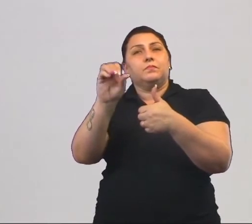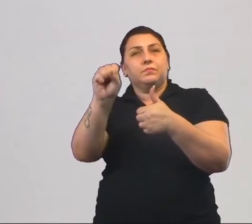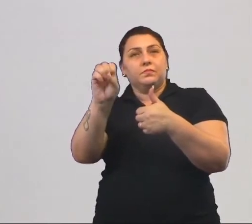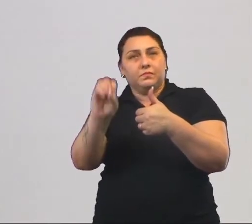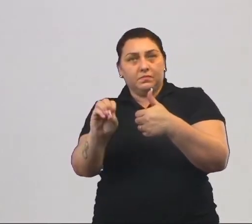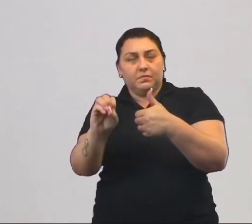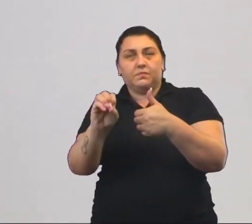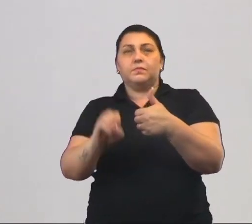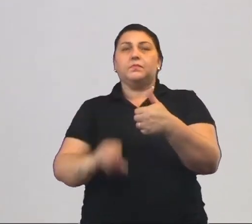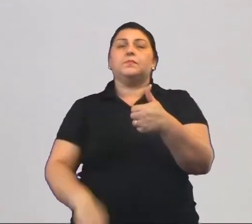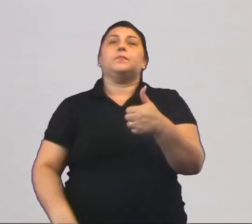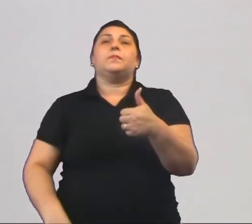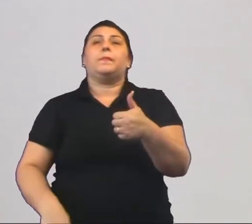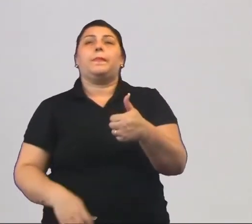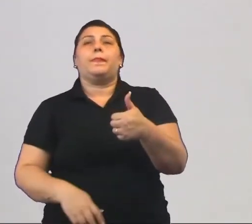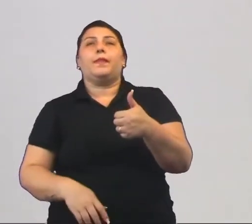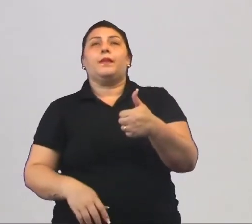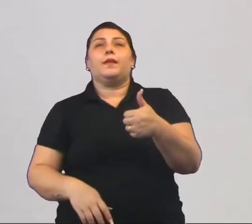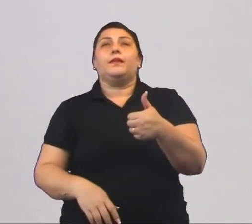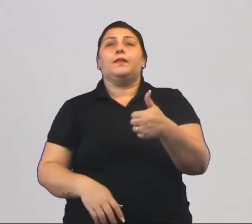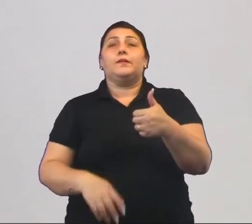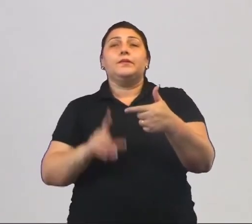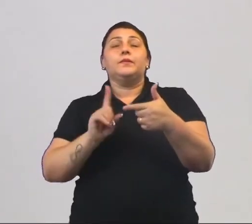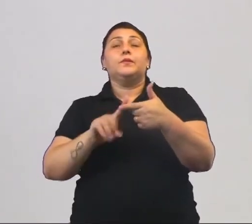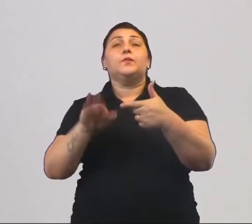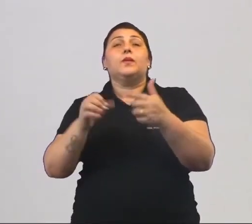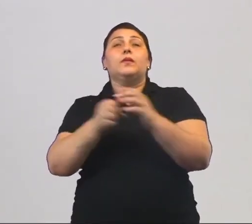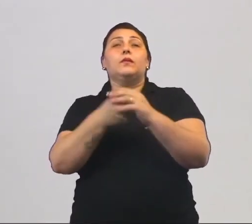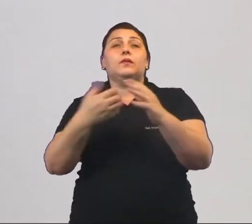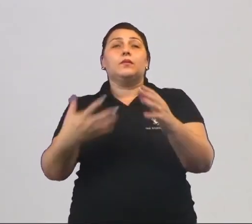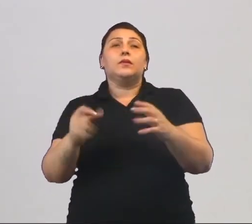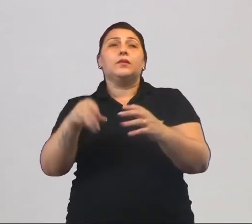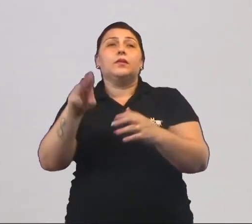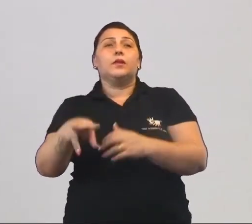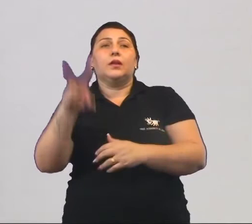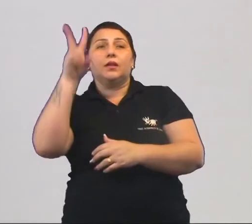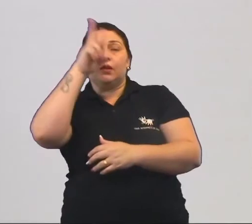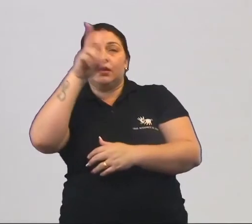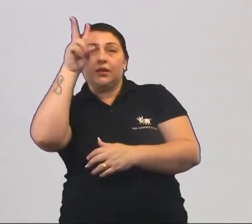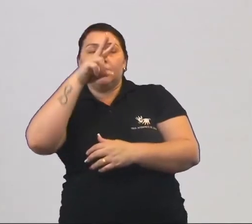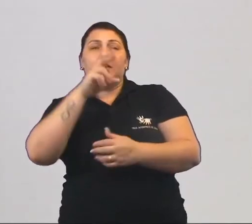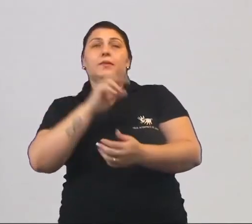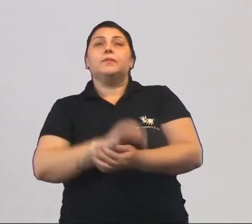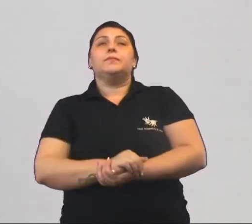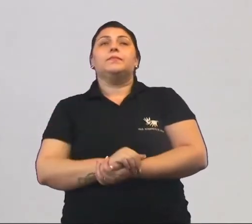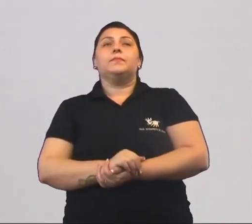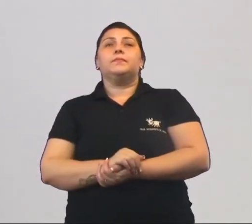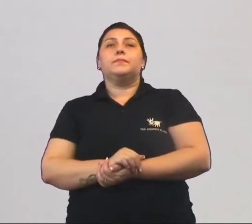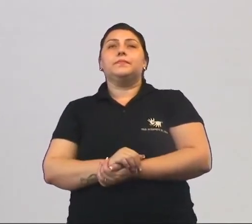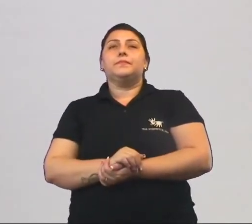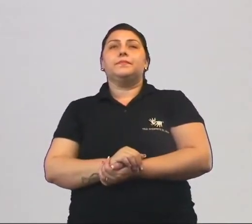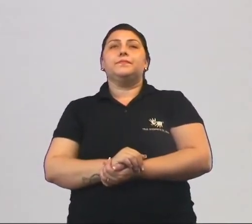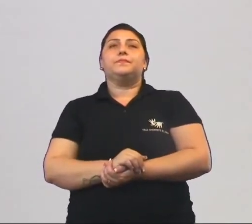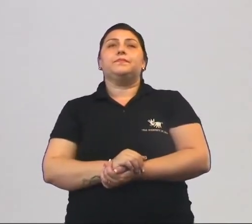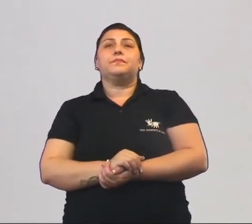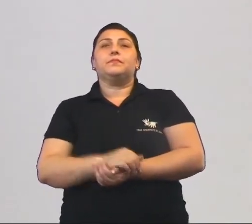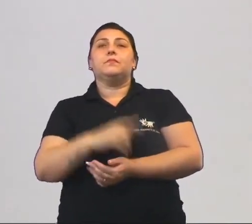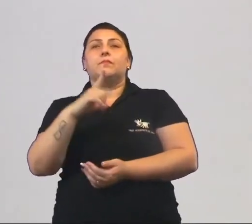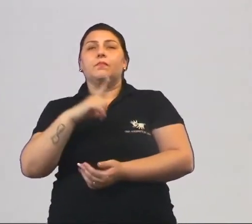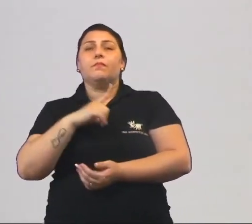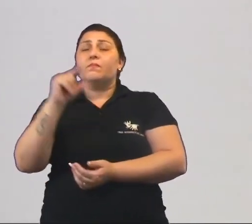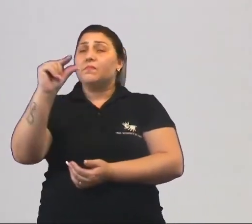argiloso, não é mesmo? O solo argiloso. E qual é a característica dele? Quem é que lembra? O solo argiloso, ele vai